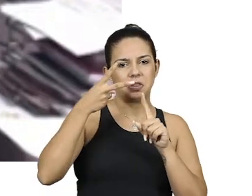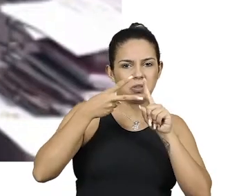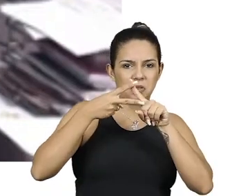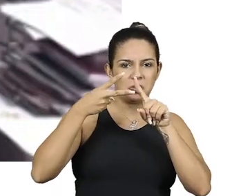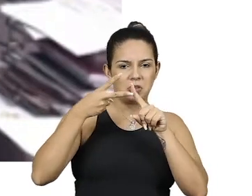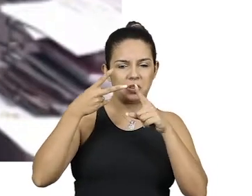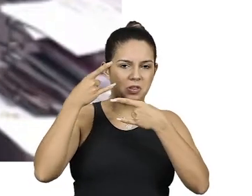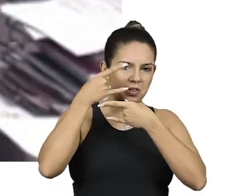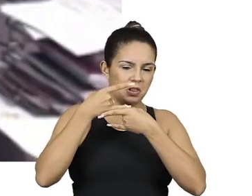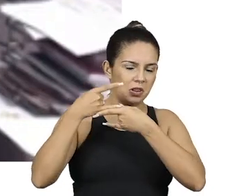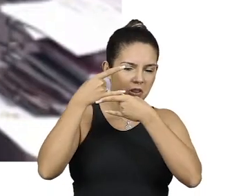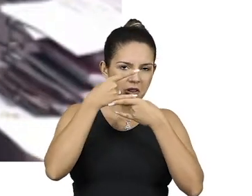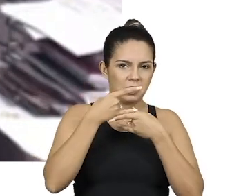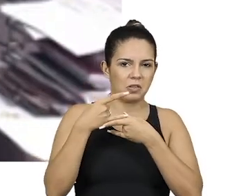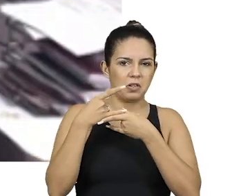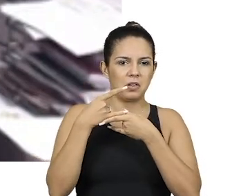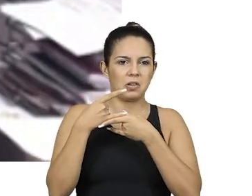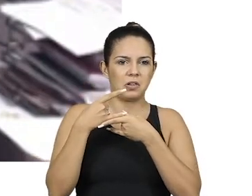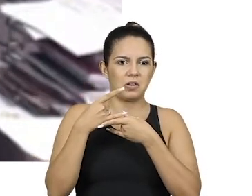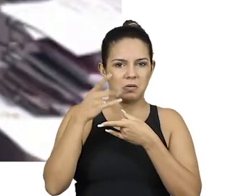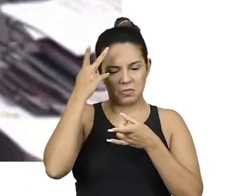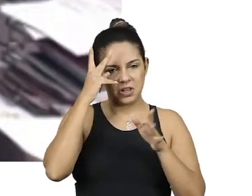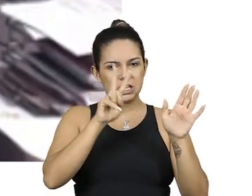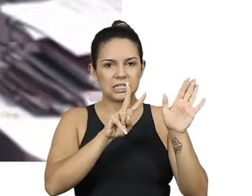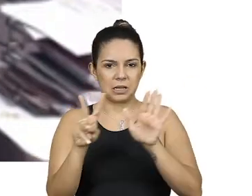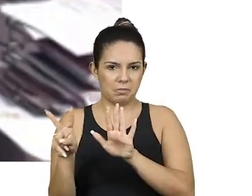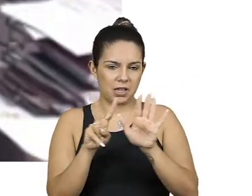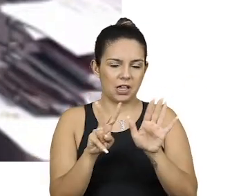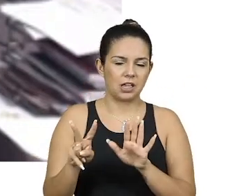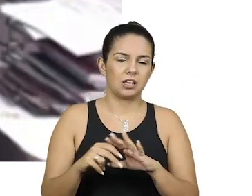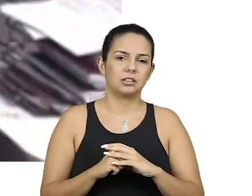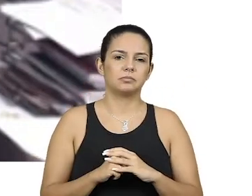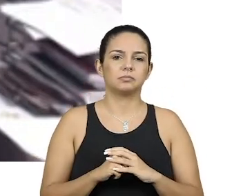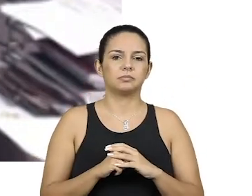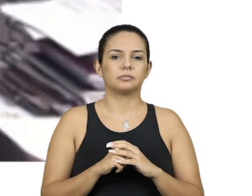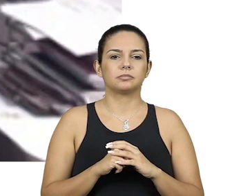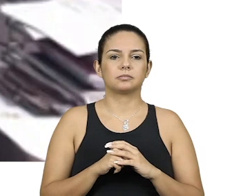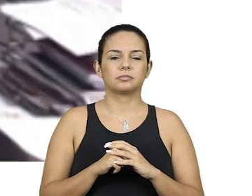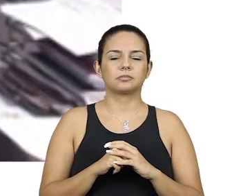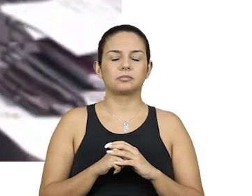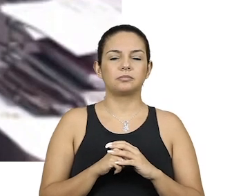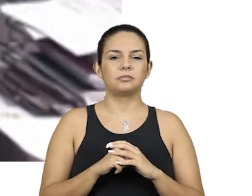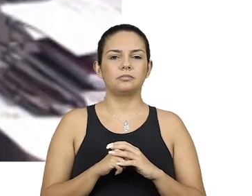2 lives por semana,